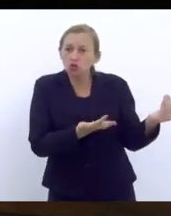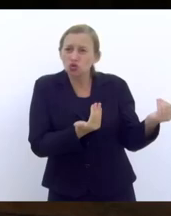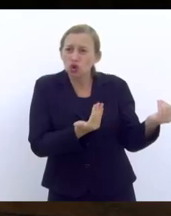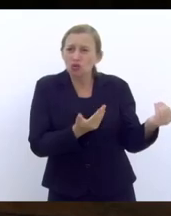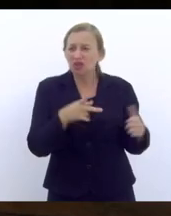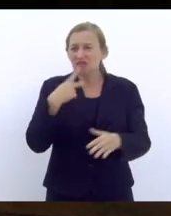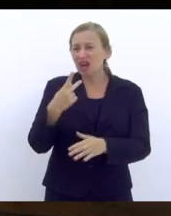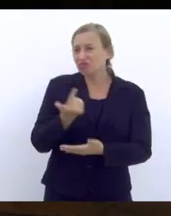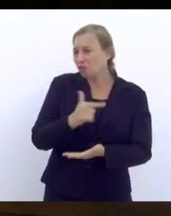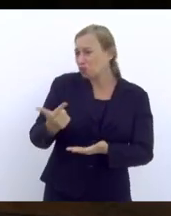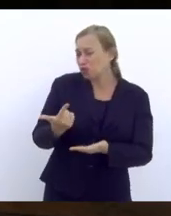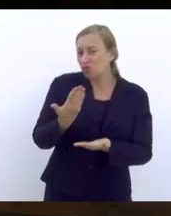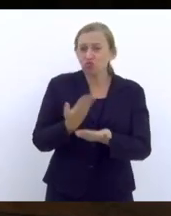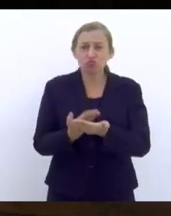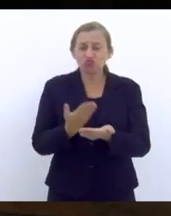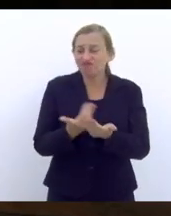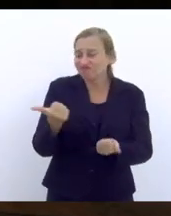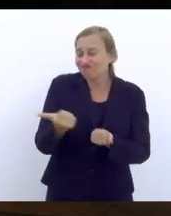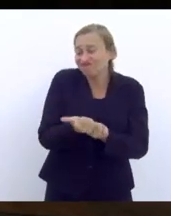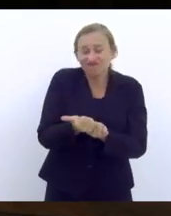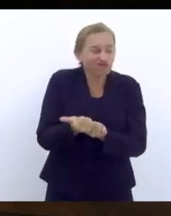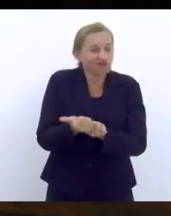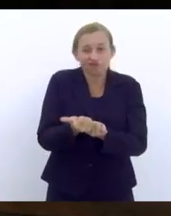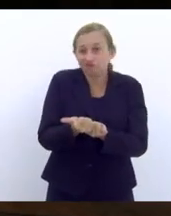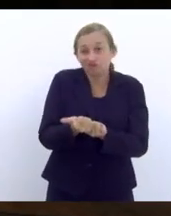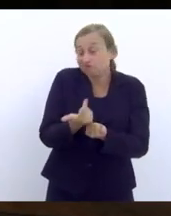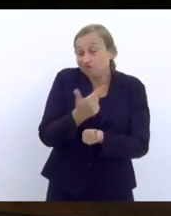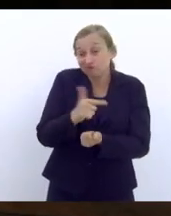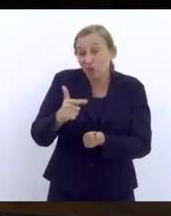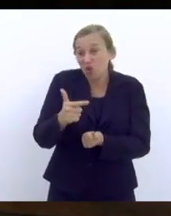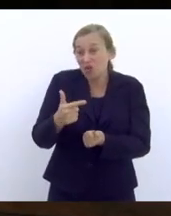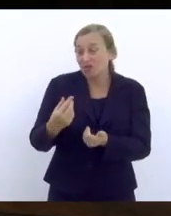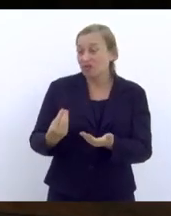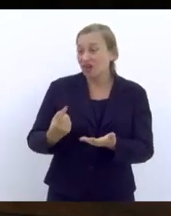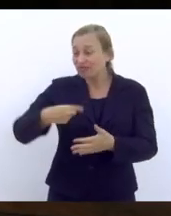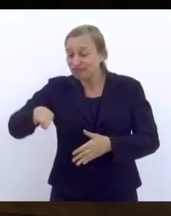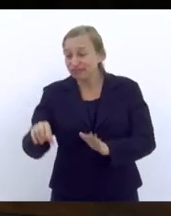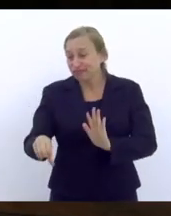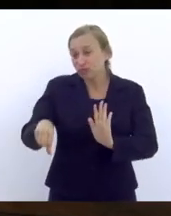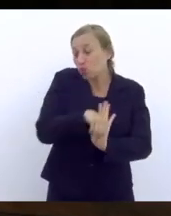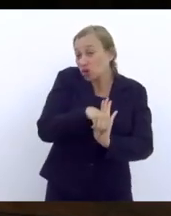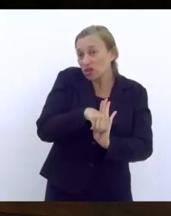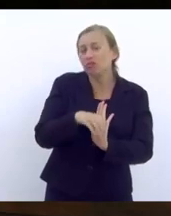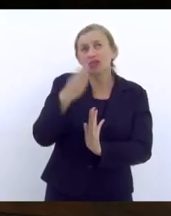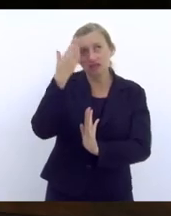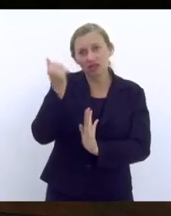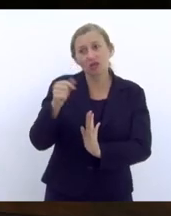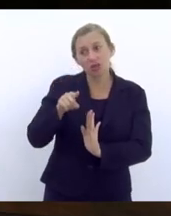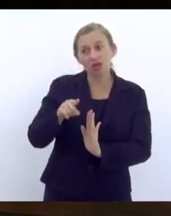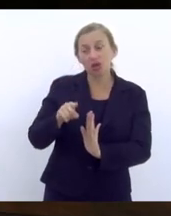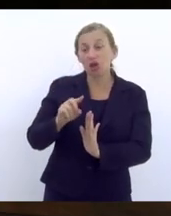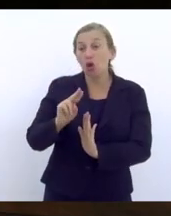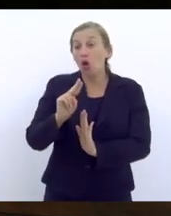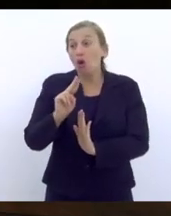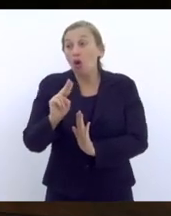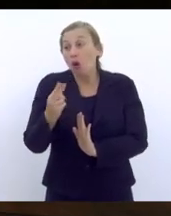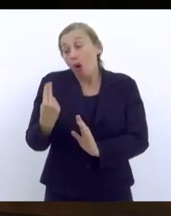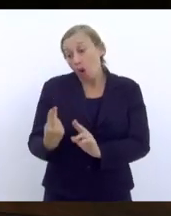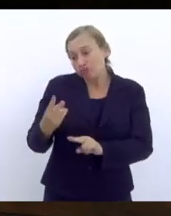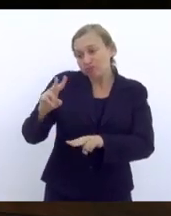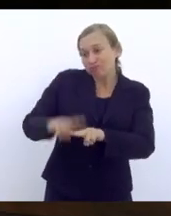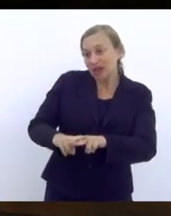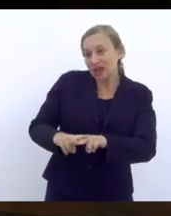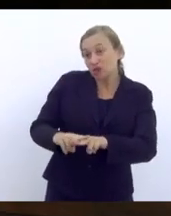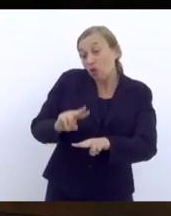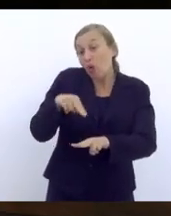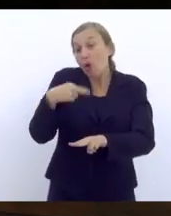têm estudo, que não têm apoio, que eles vão viver para o crime, e a gente sabe que o crime vai dar para eles ou serão presos numa de maior